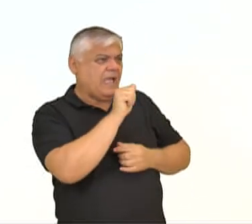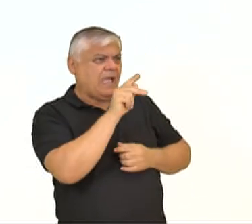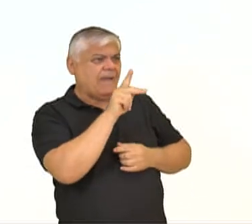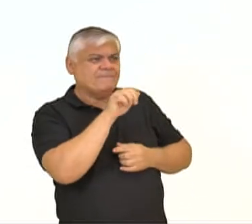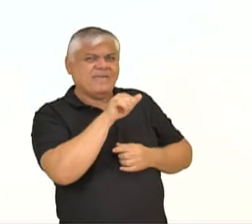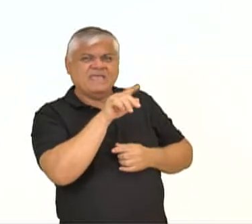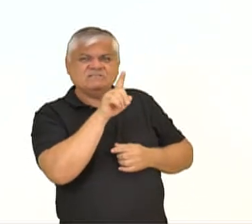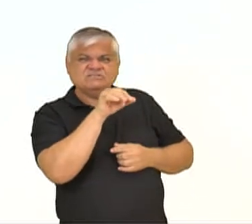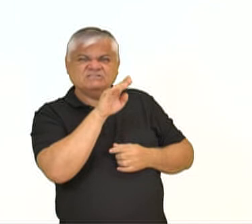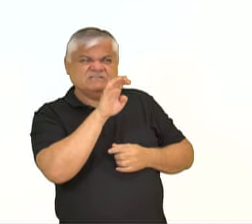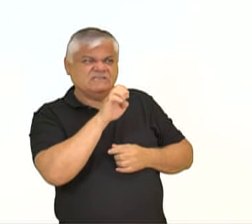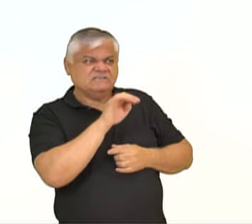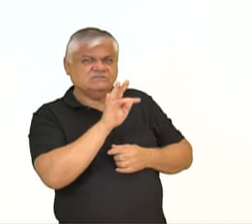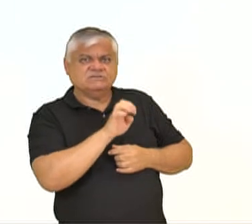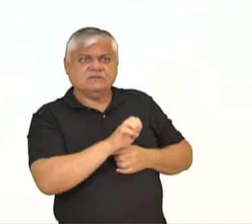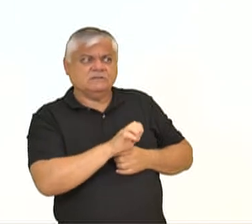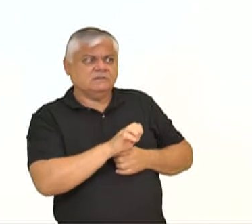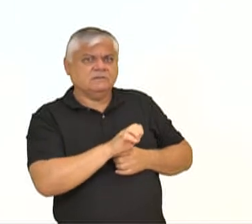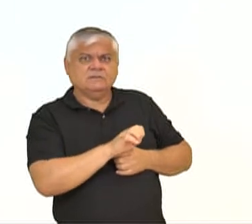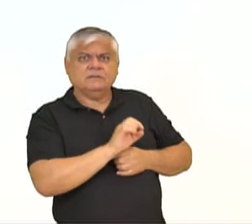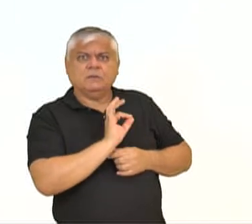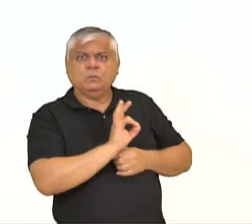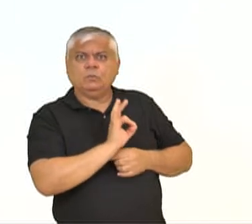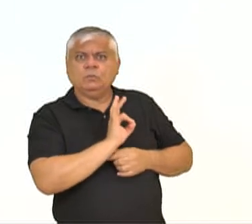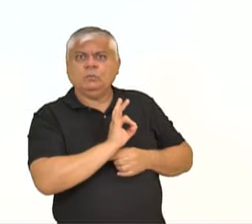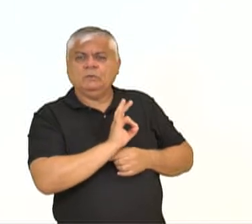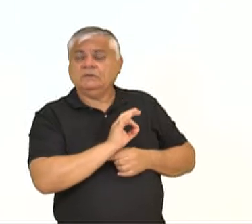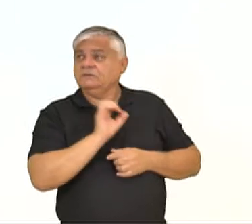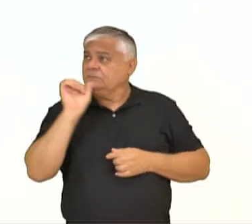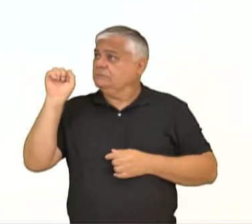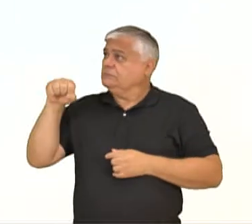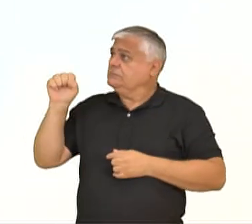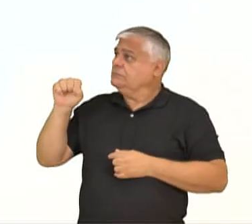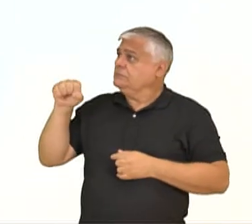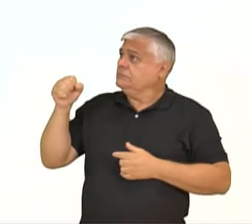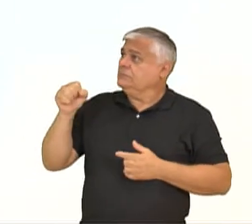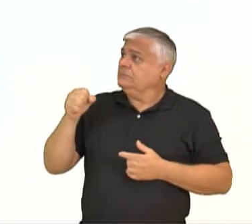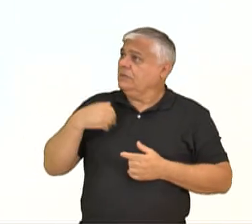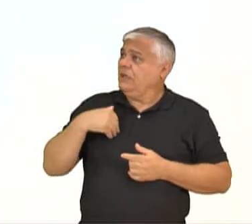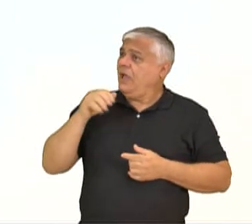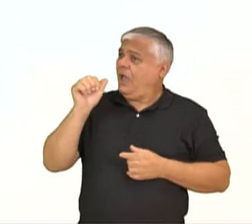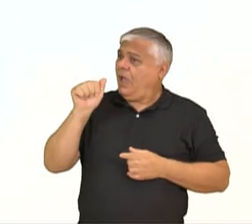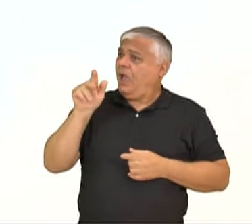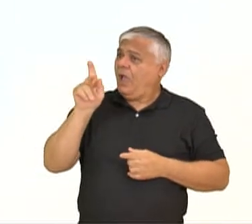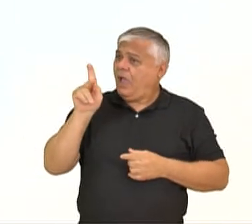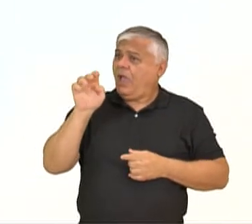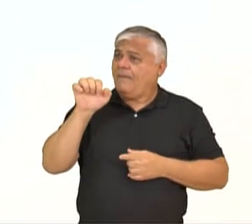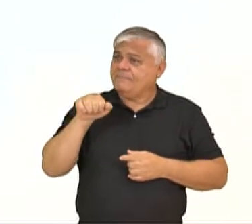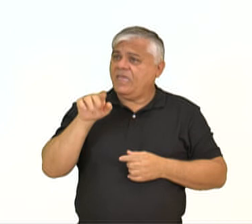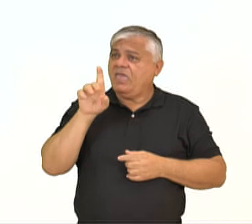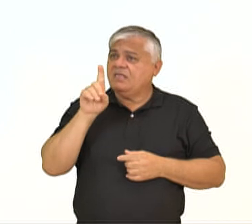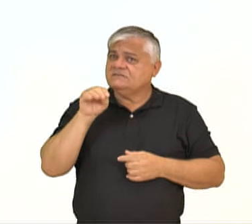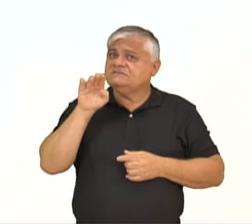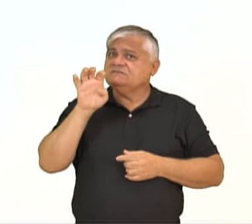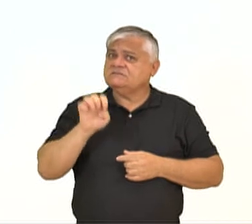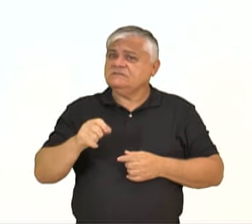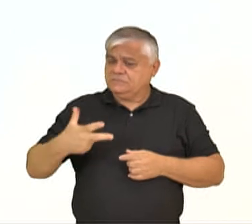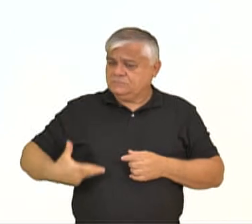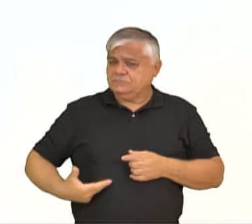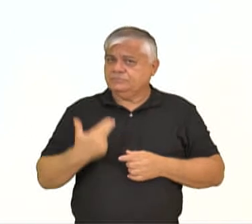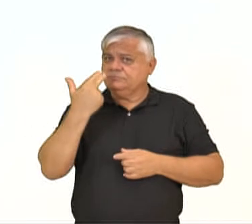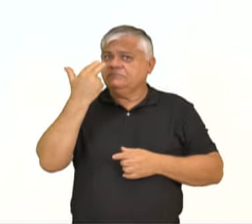Apendicite? Perguntou hesitante. A operação era para tirar o apêndice.